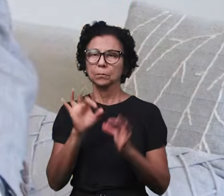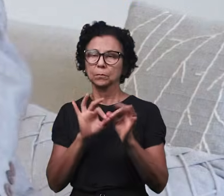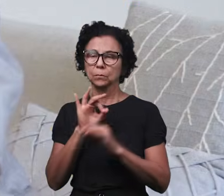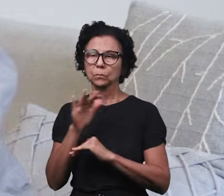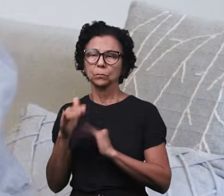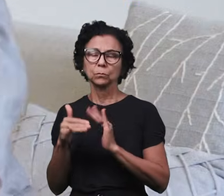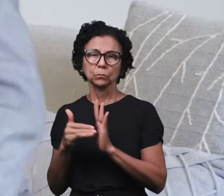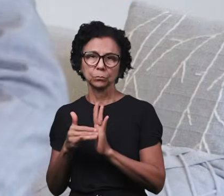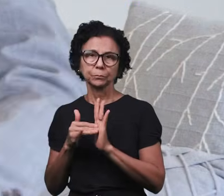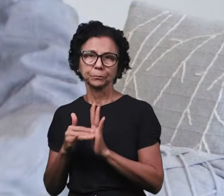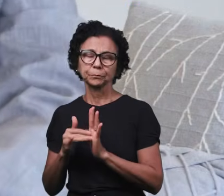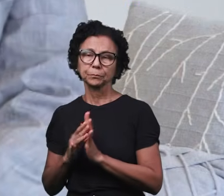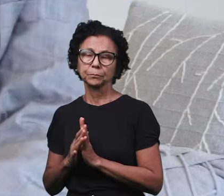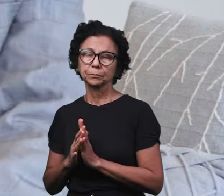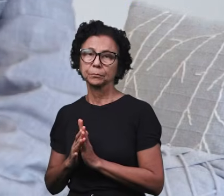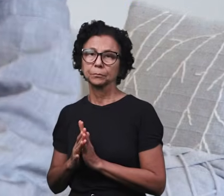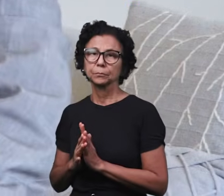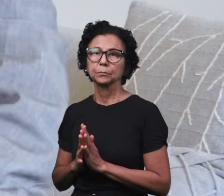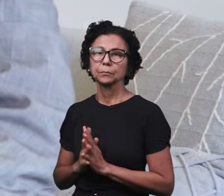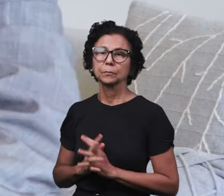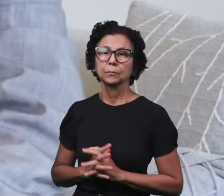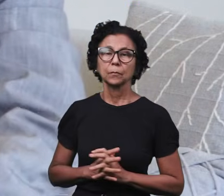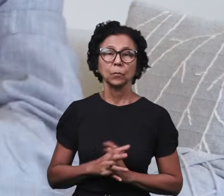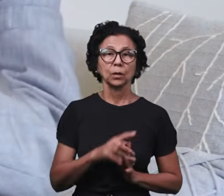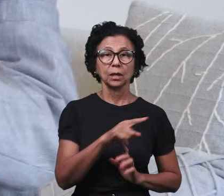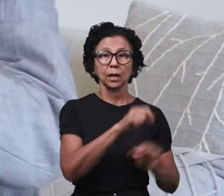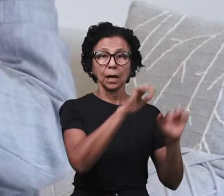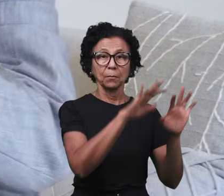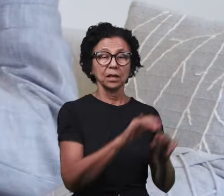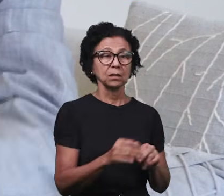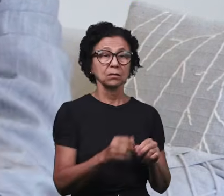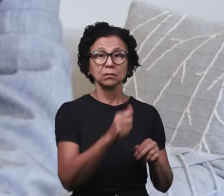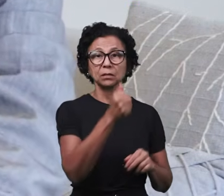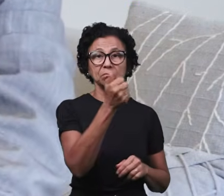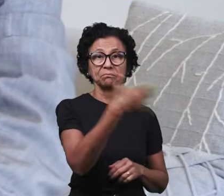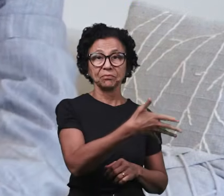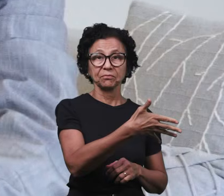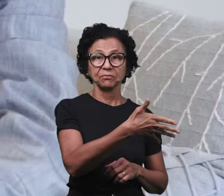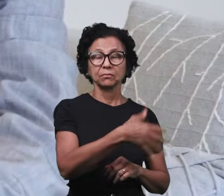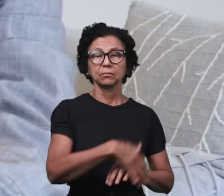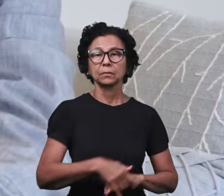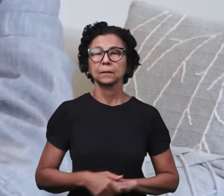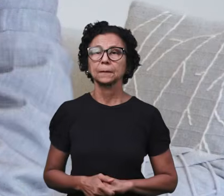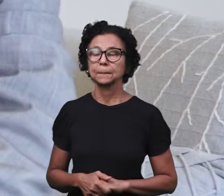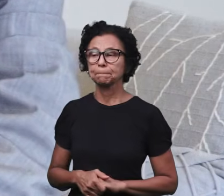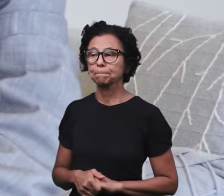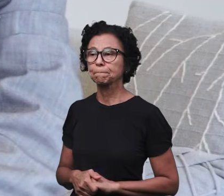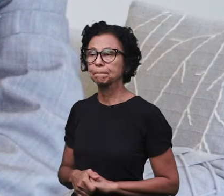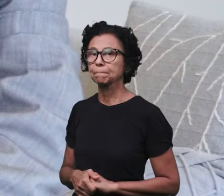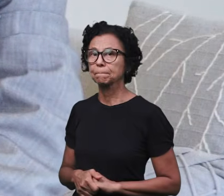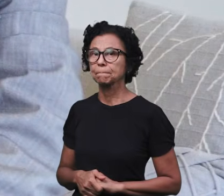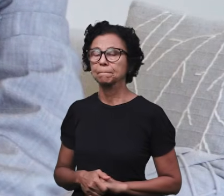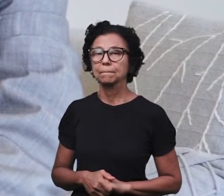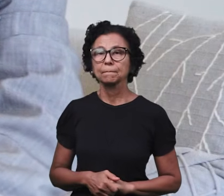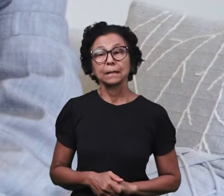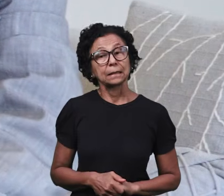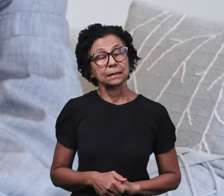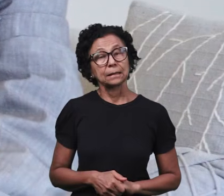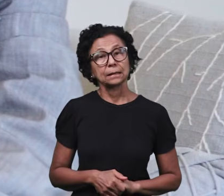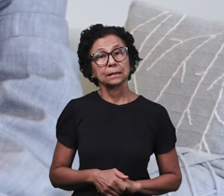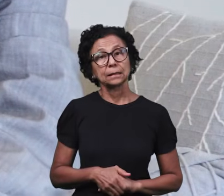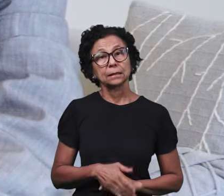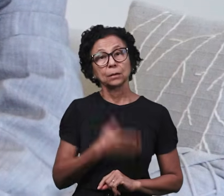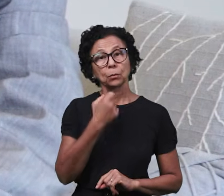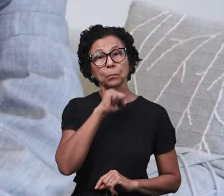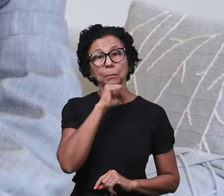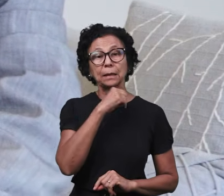é impressionante, né? O momento em que Isaac pede, né, que o filho o beijasse, né? Isaac